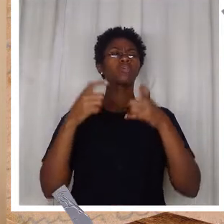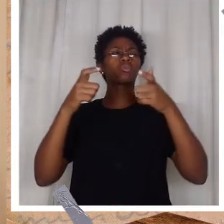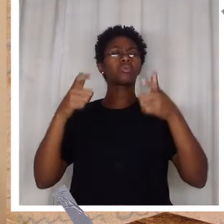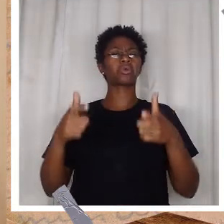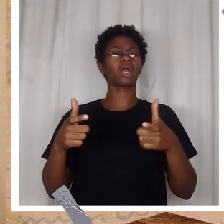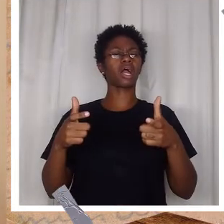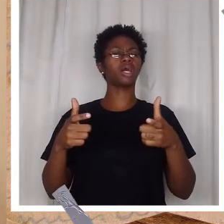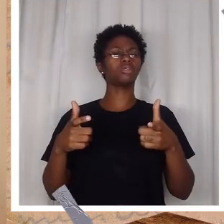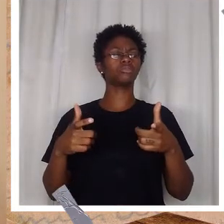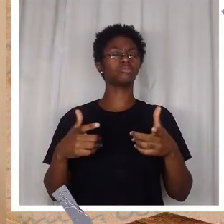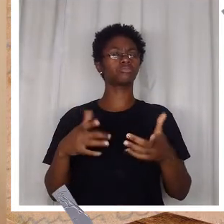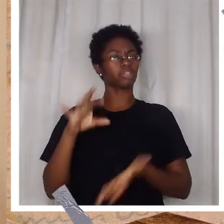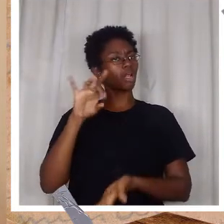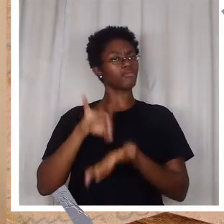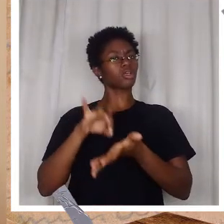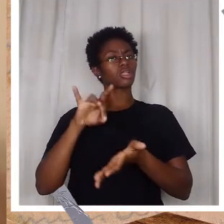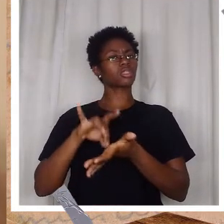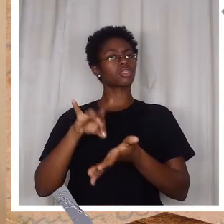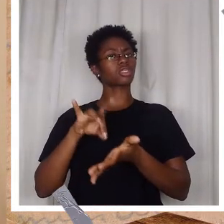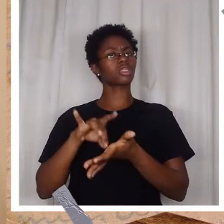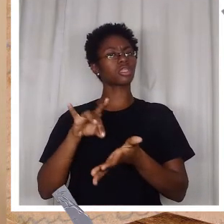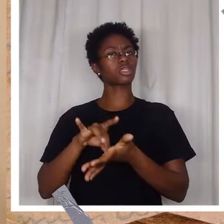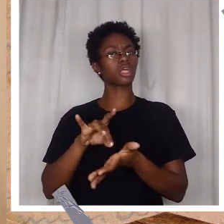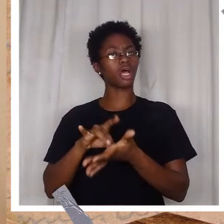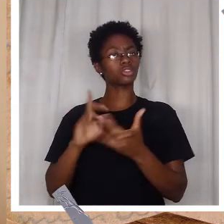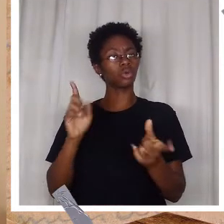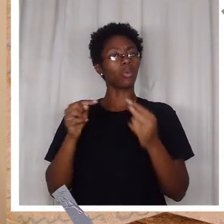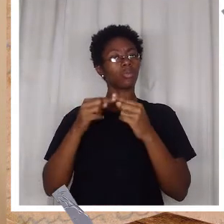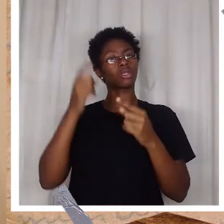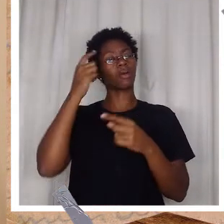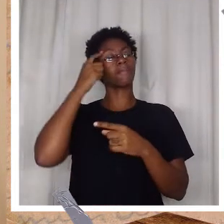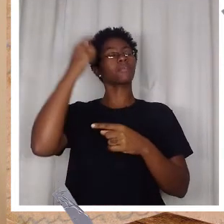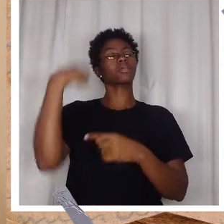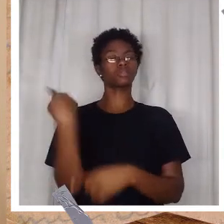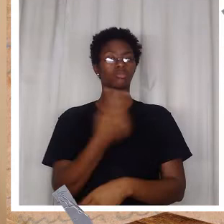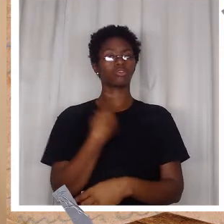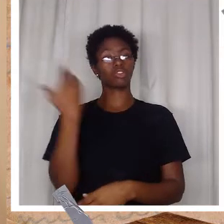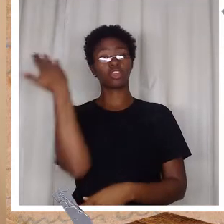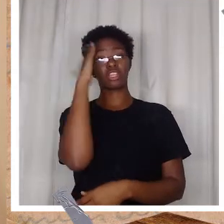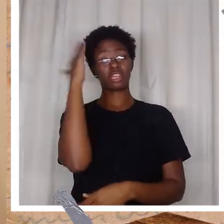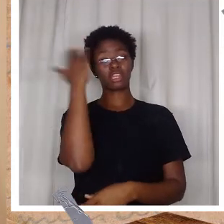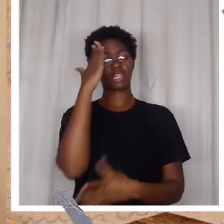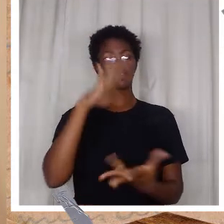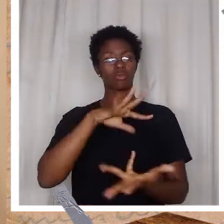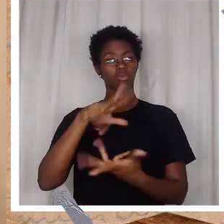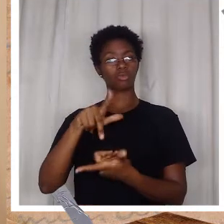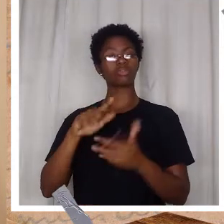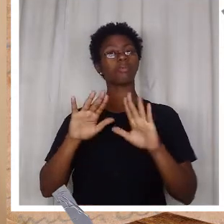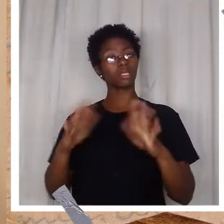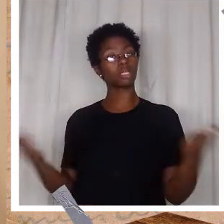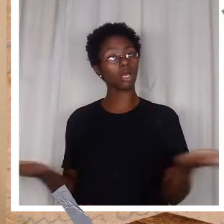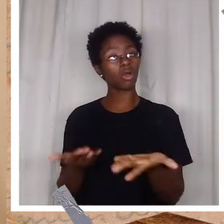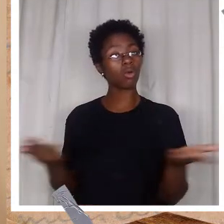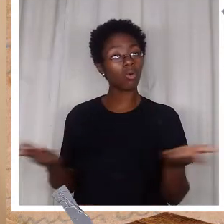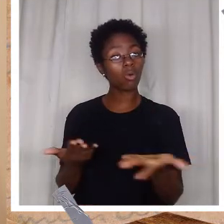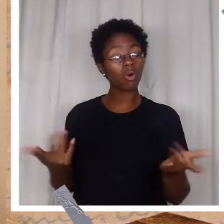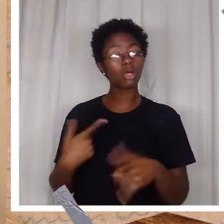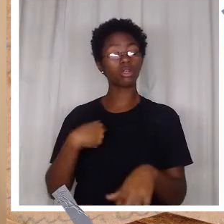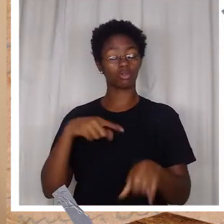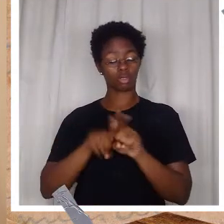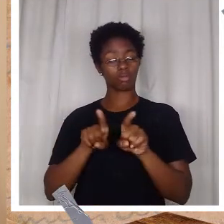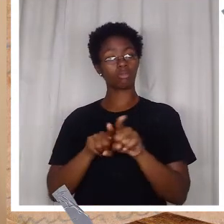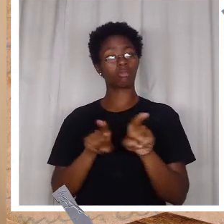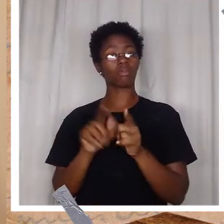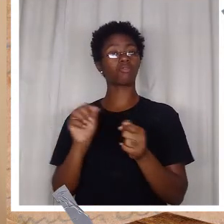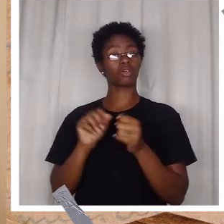que, na verdade, faz parte do nosso pensamento, do nosso entender o mundo. E agora eu estou fazendo uma versão com